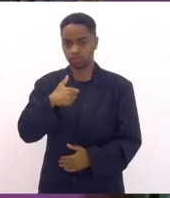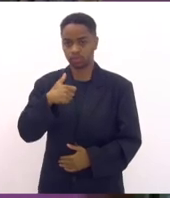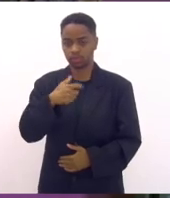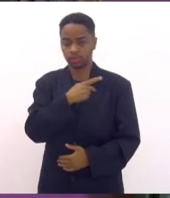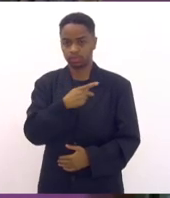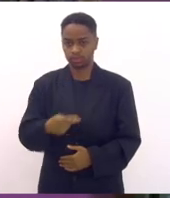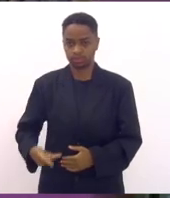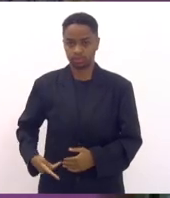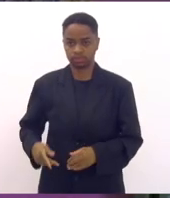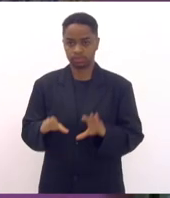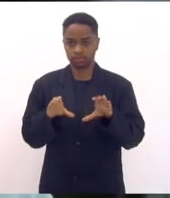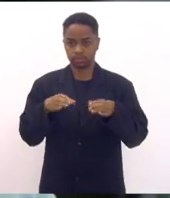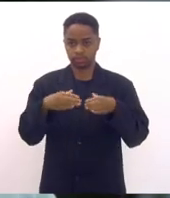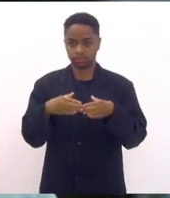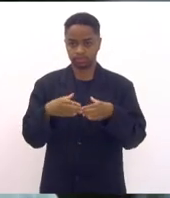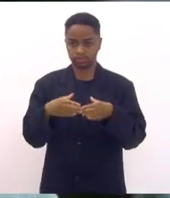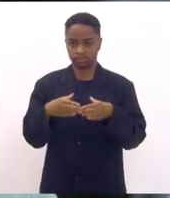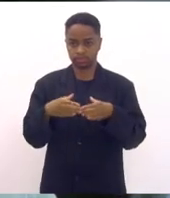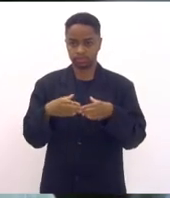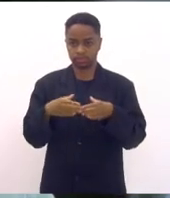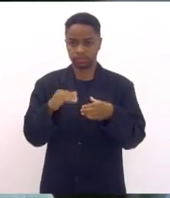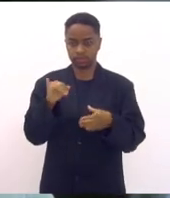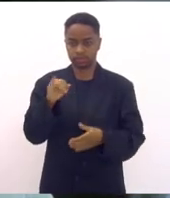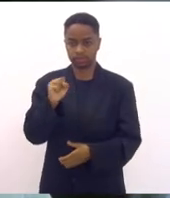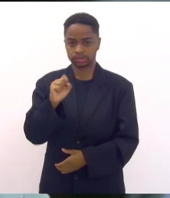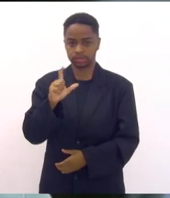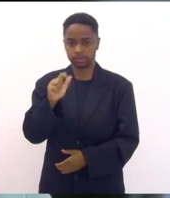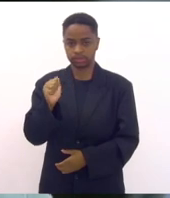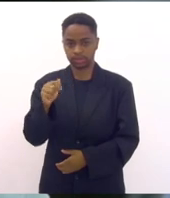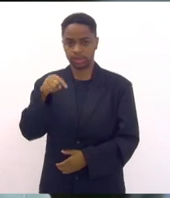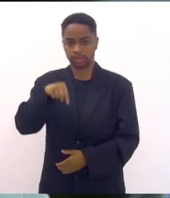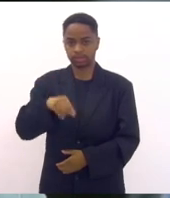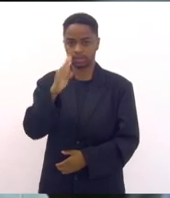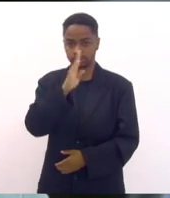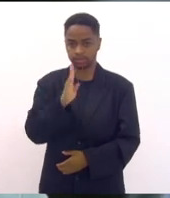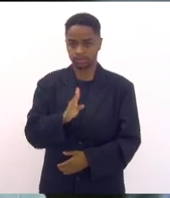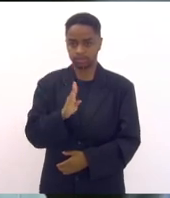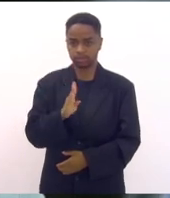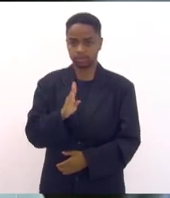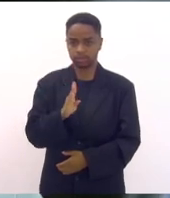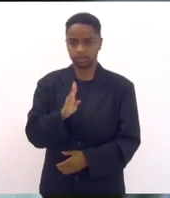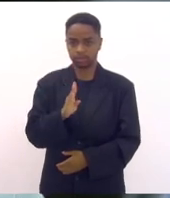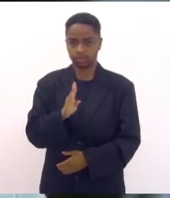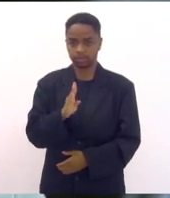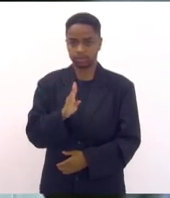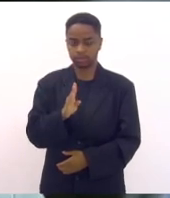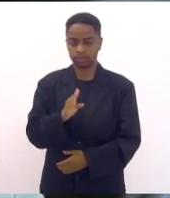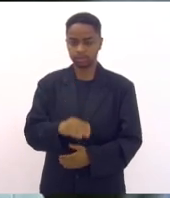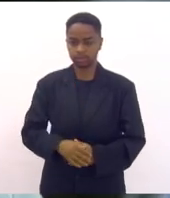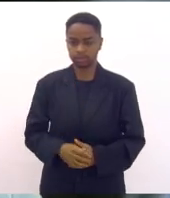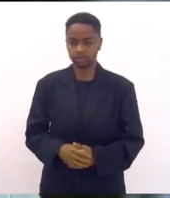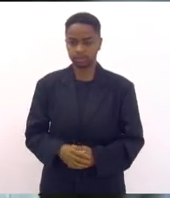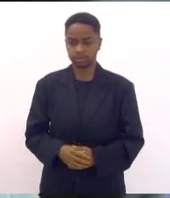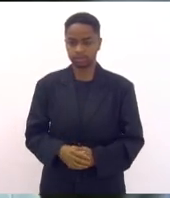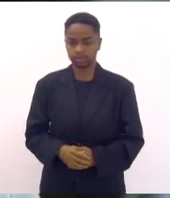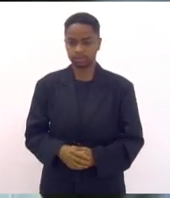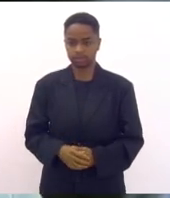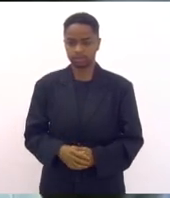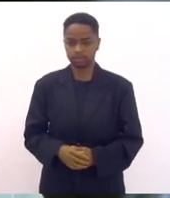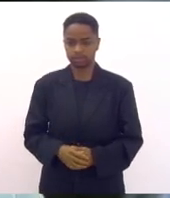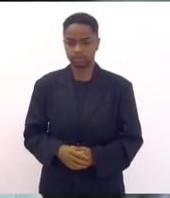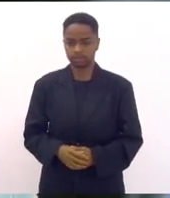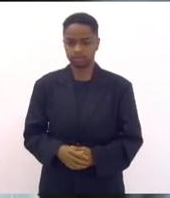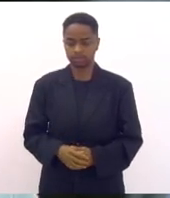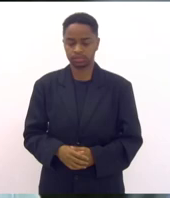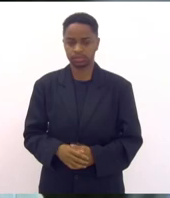armad do Islão no Brasil eh que acredita que o HS prometido já chegou e nossa sede fica